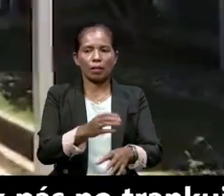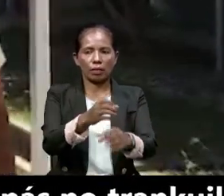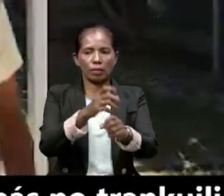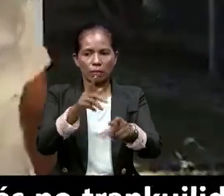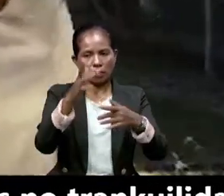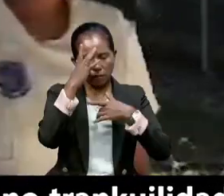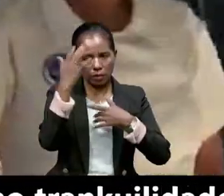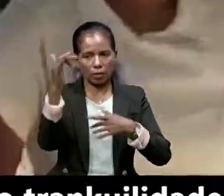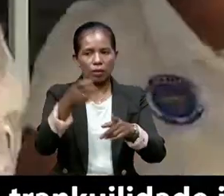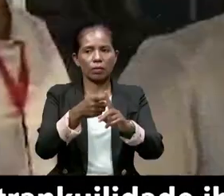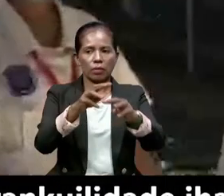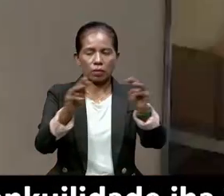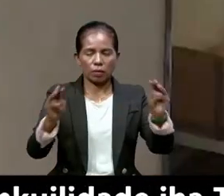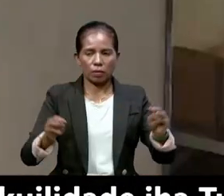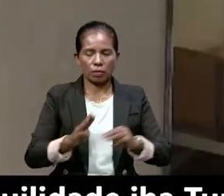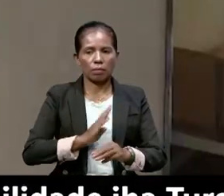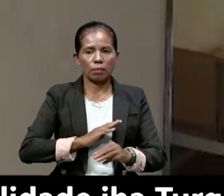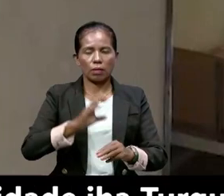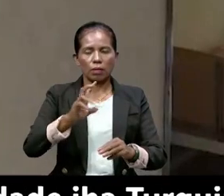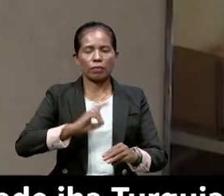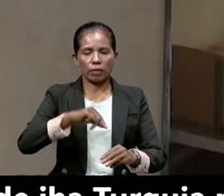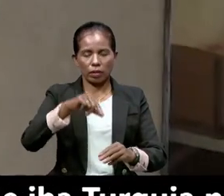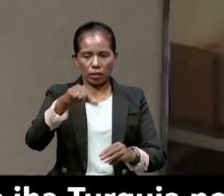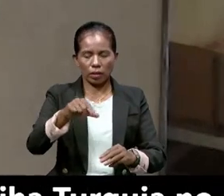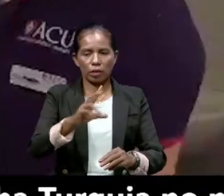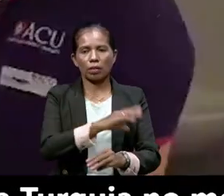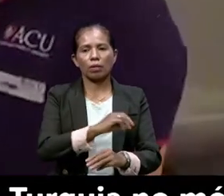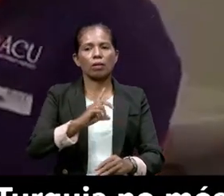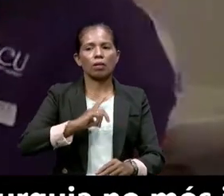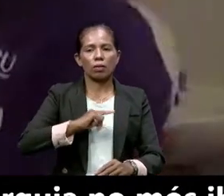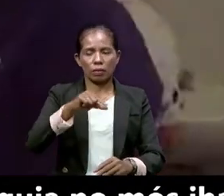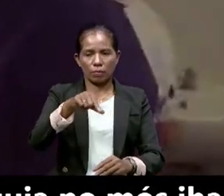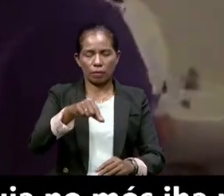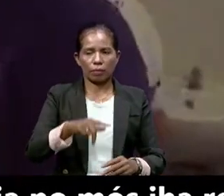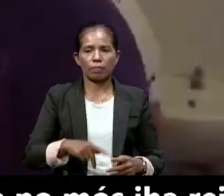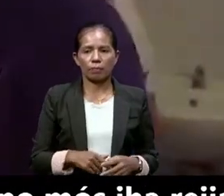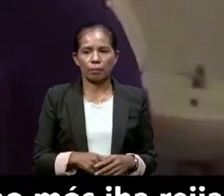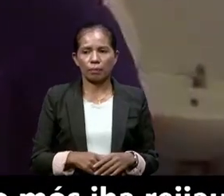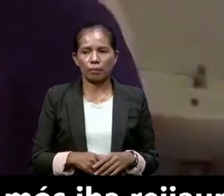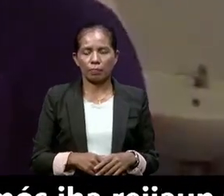paciente sira Rusi município Baucau vike que no Lauten. Feliciano Venâncio Belo, GMN.